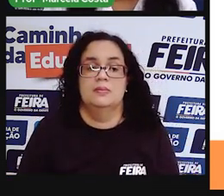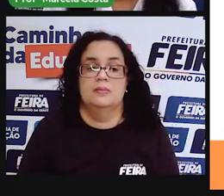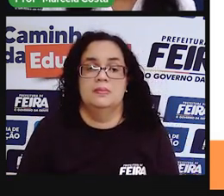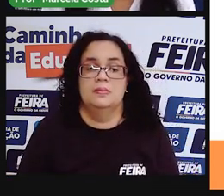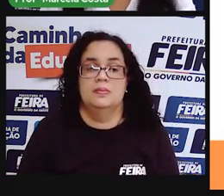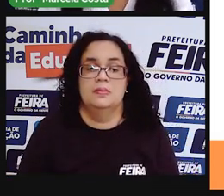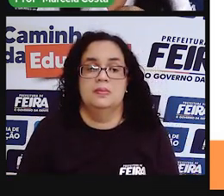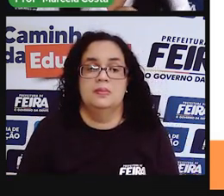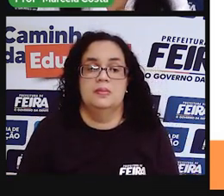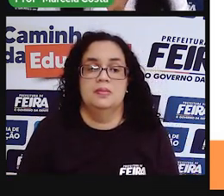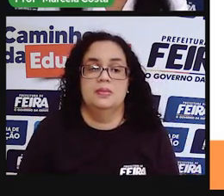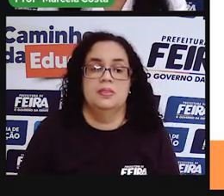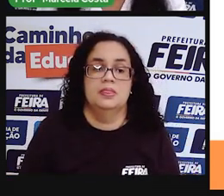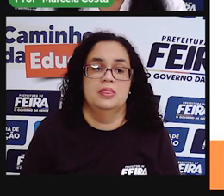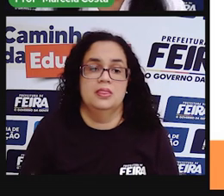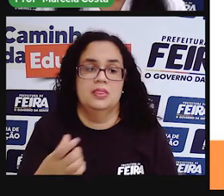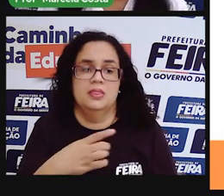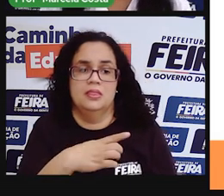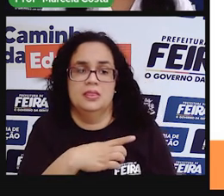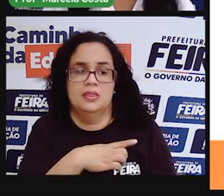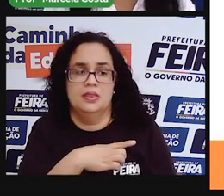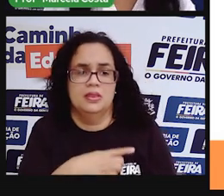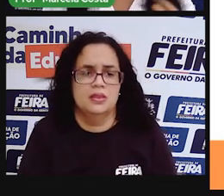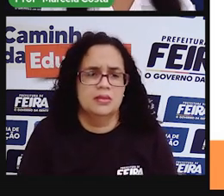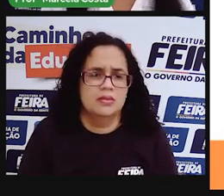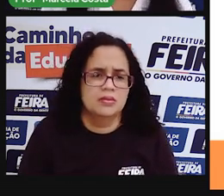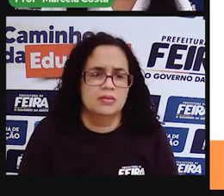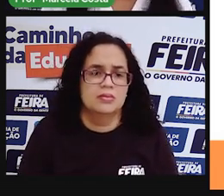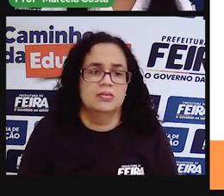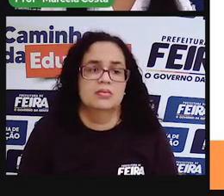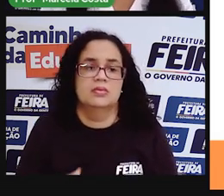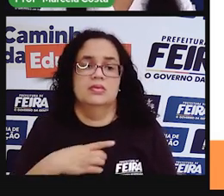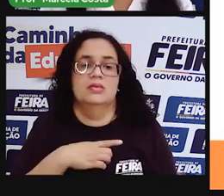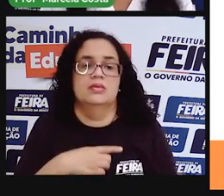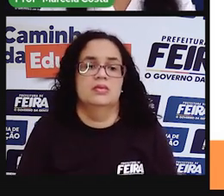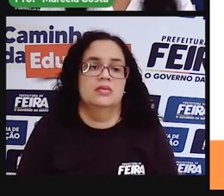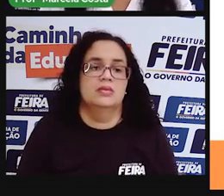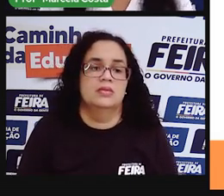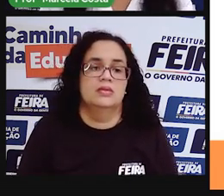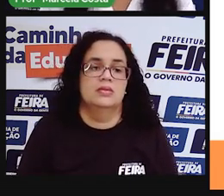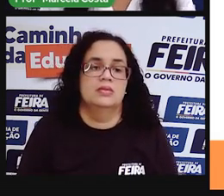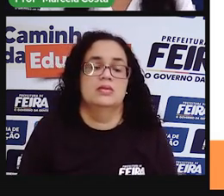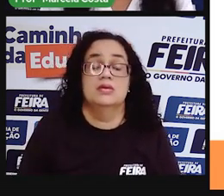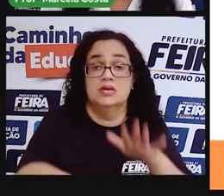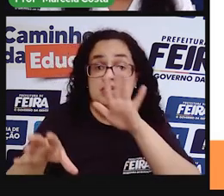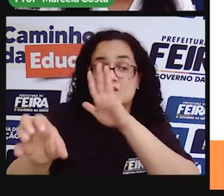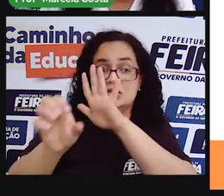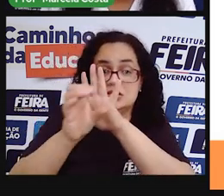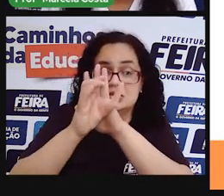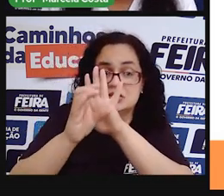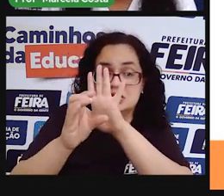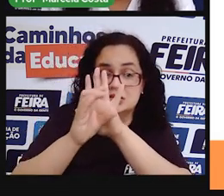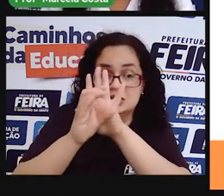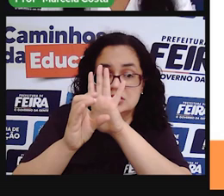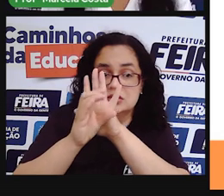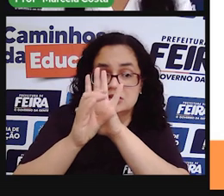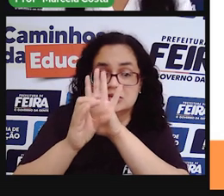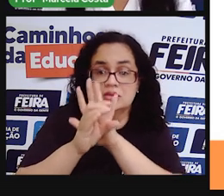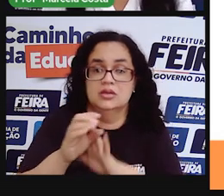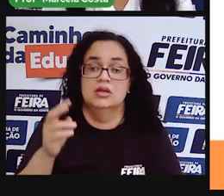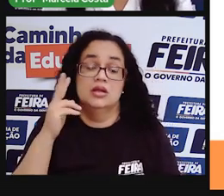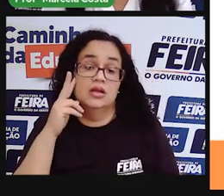Não importa se a pessoa fala português ou se fala japonês. Esse símbolo permite essa